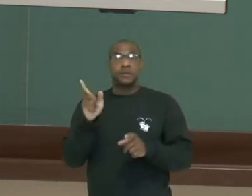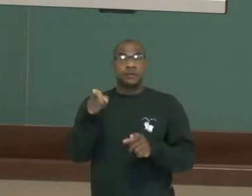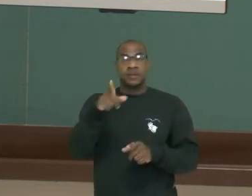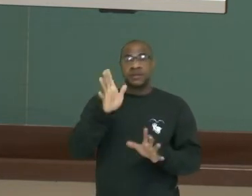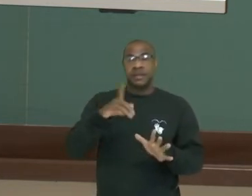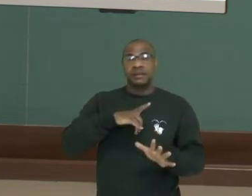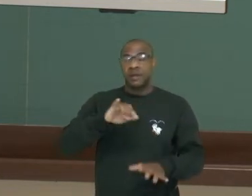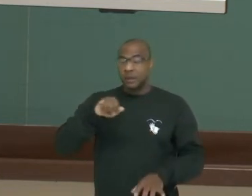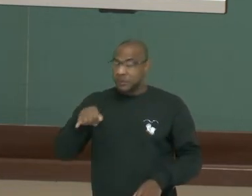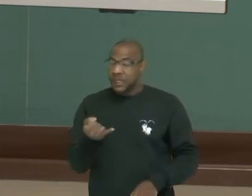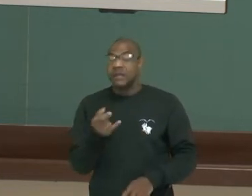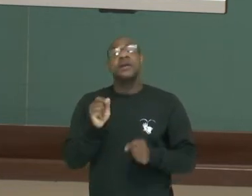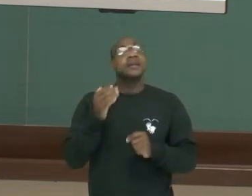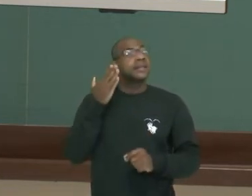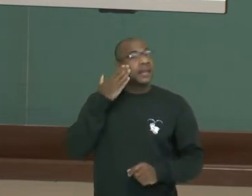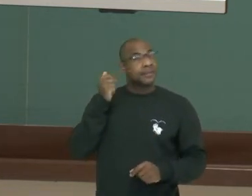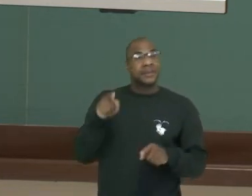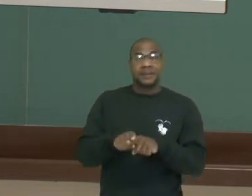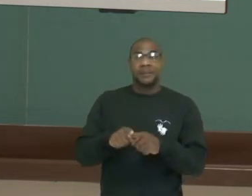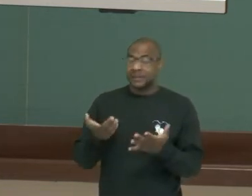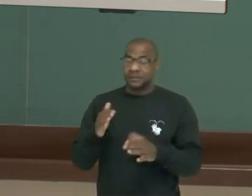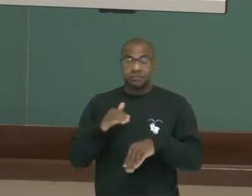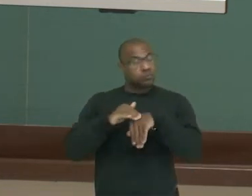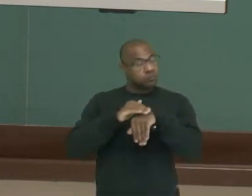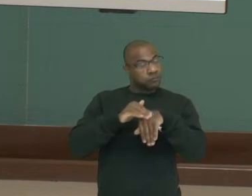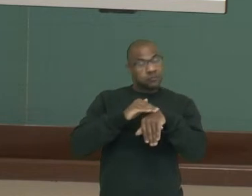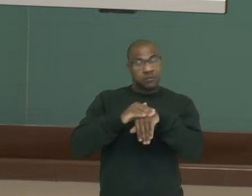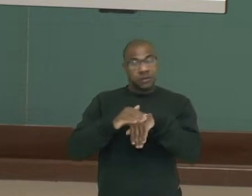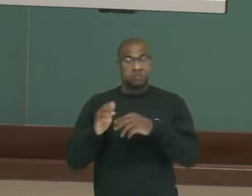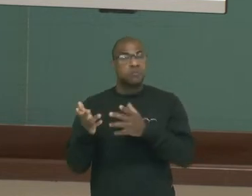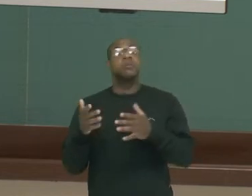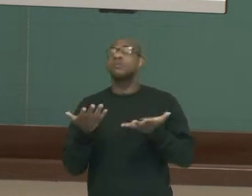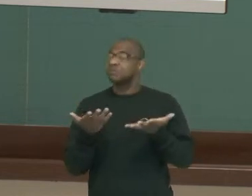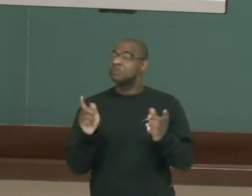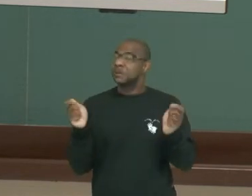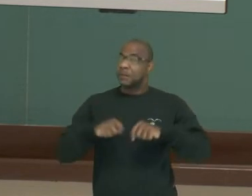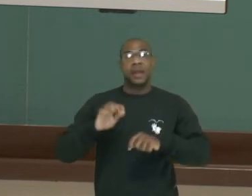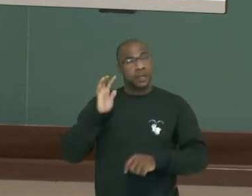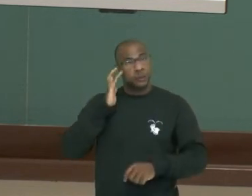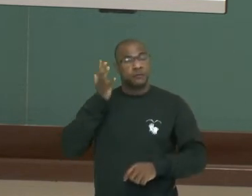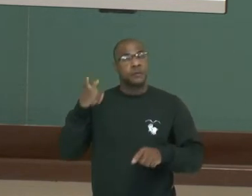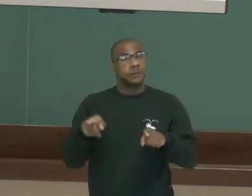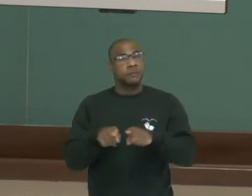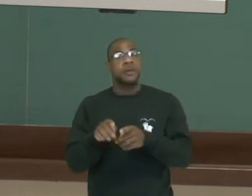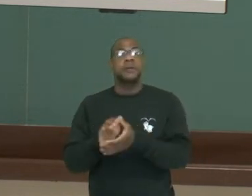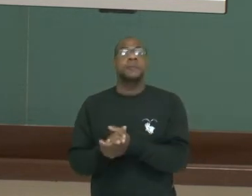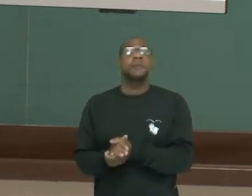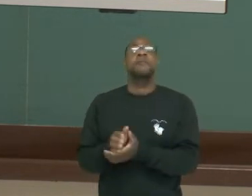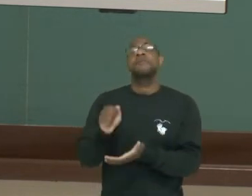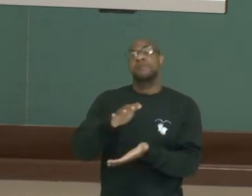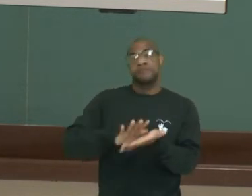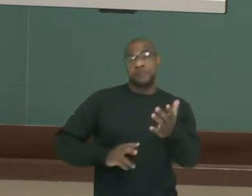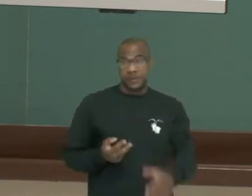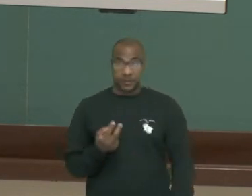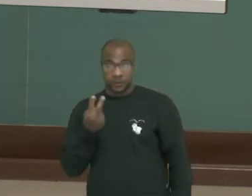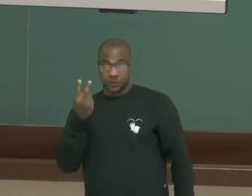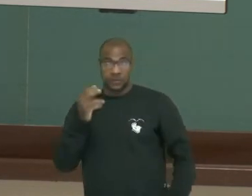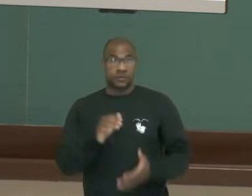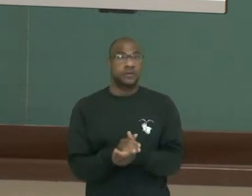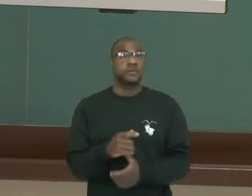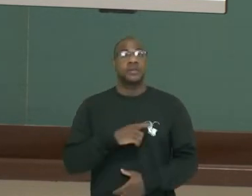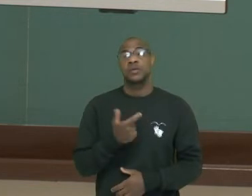A sua função é trazer uma informação para o leitor, isso mesmo. Normalmente uma informação que tem